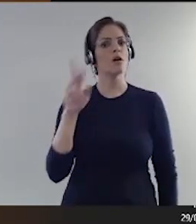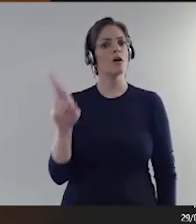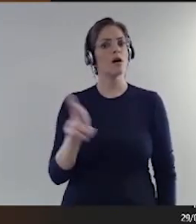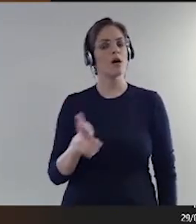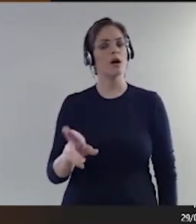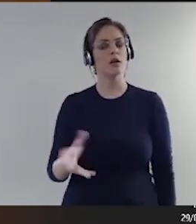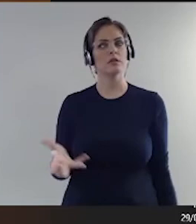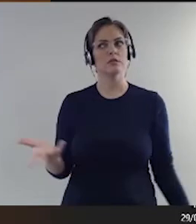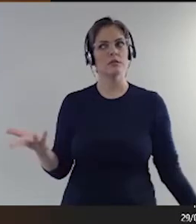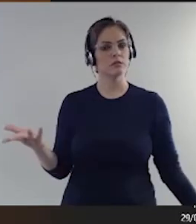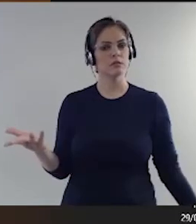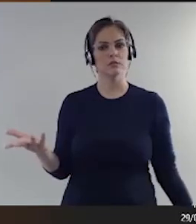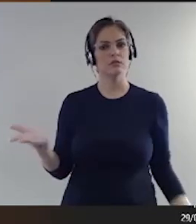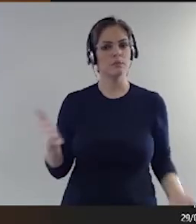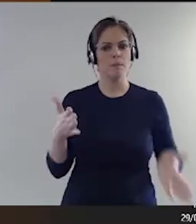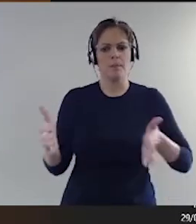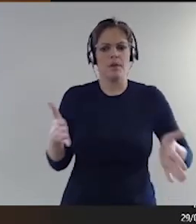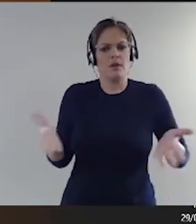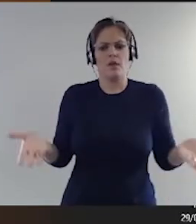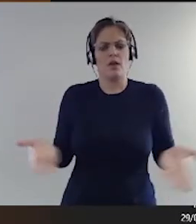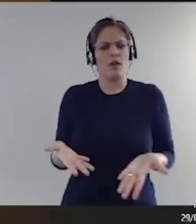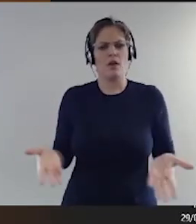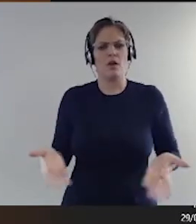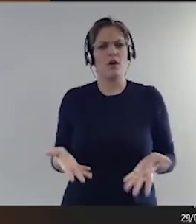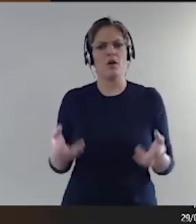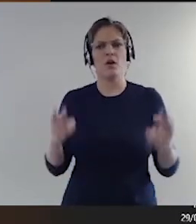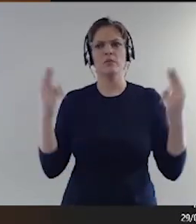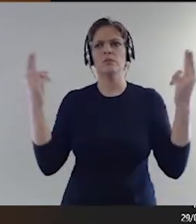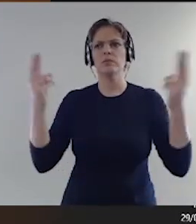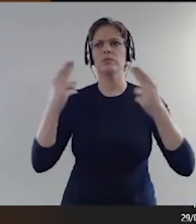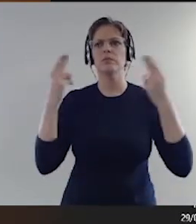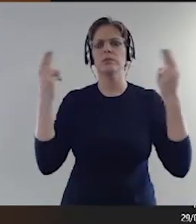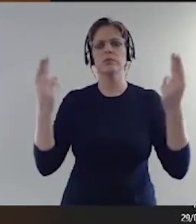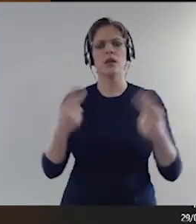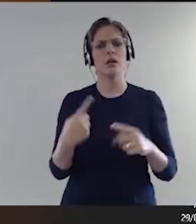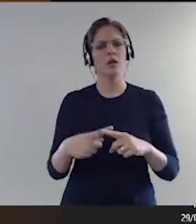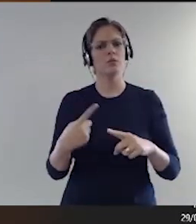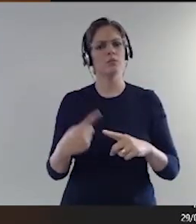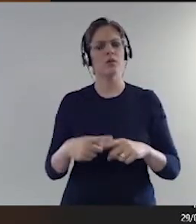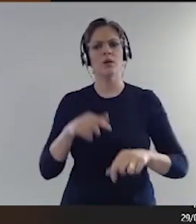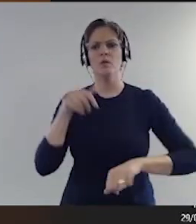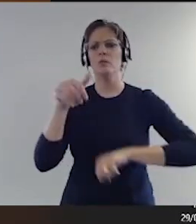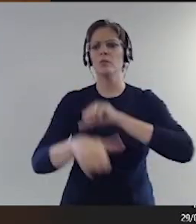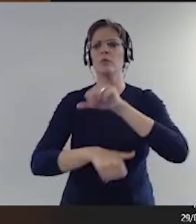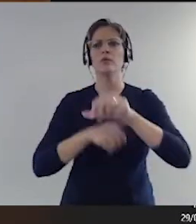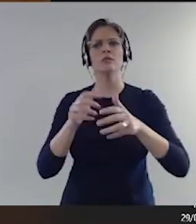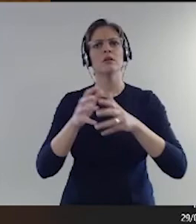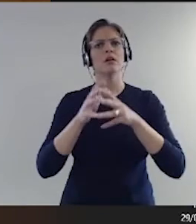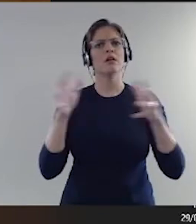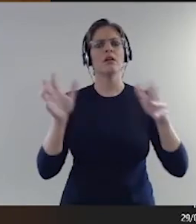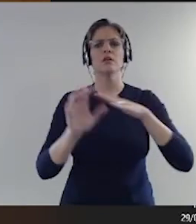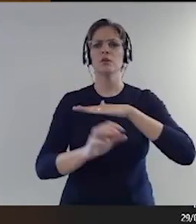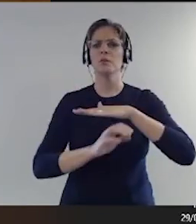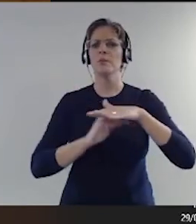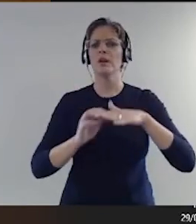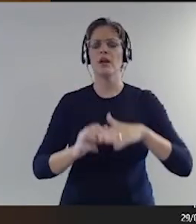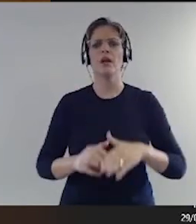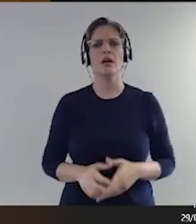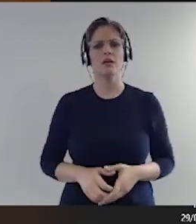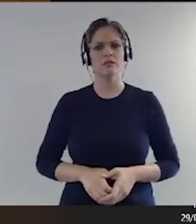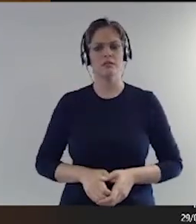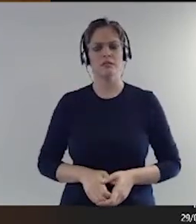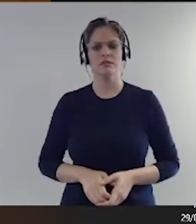de uma pandemia, de um reflexo tão grande para as empresas, seria suficiente,